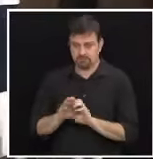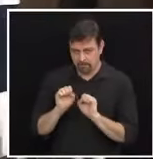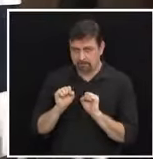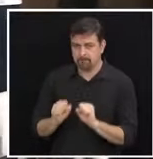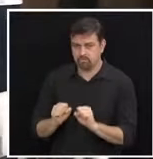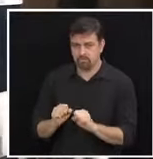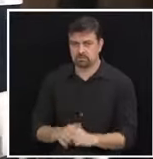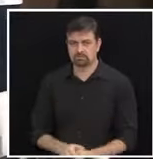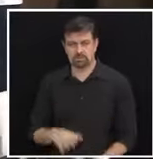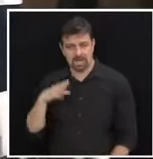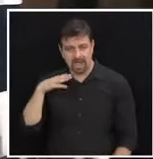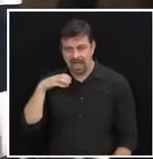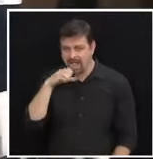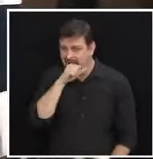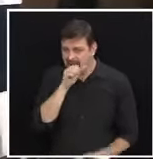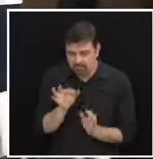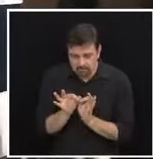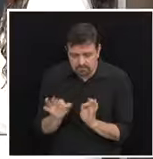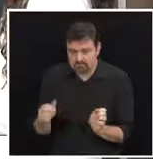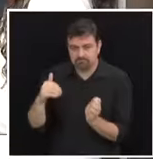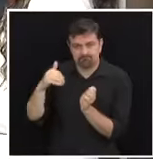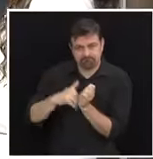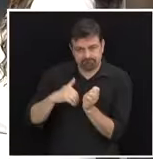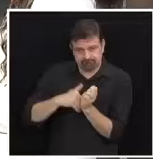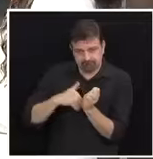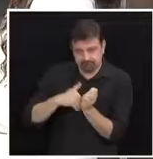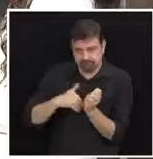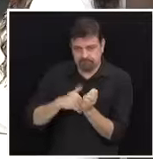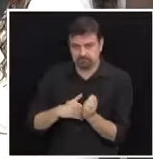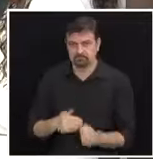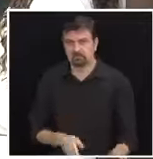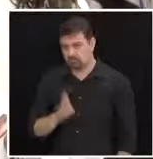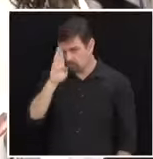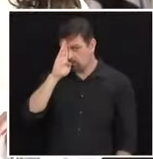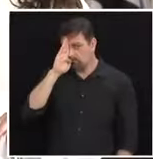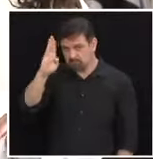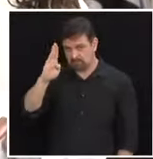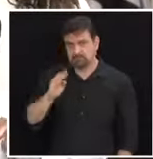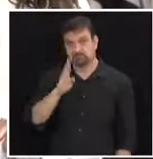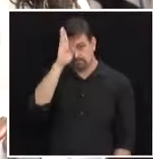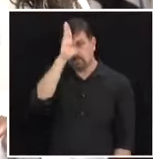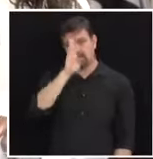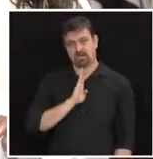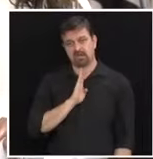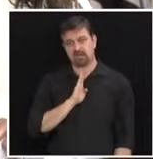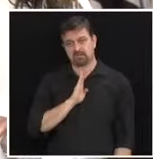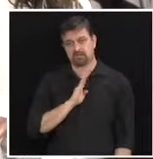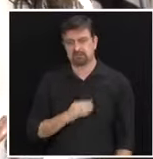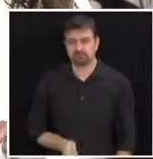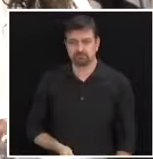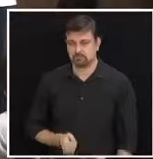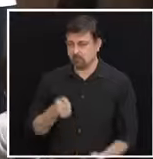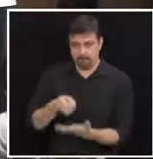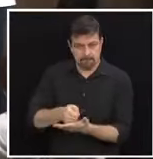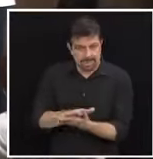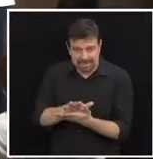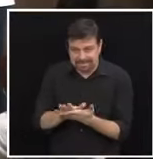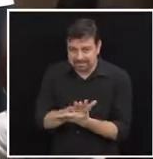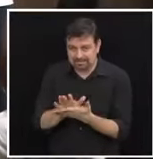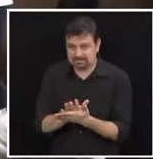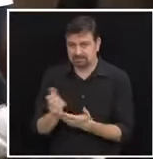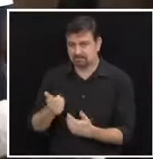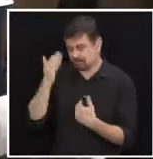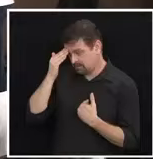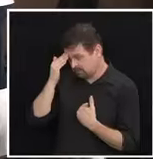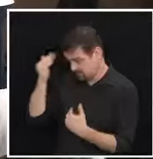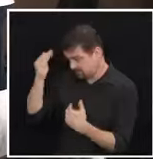normalmente. É rápido, simples e sigiloso. Completamente sigiloso, é o principal. E gratuito. Gratuito, não tem custo nenhum para ninguém. Eu queria agradecer,